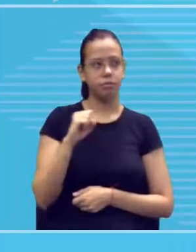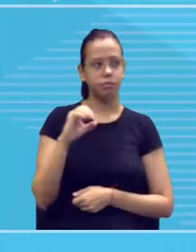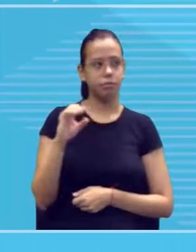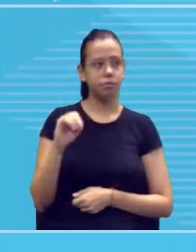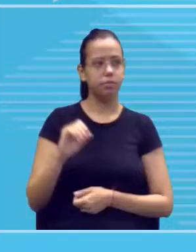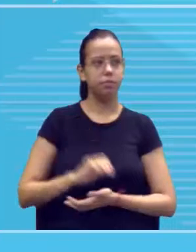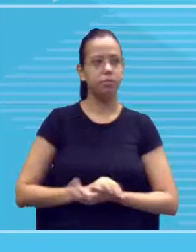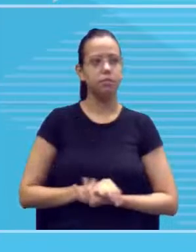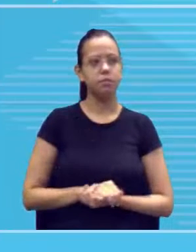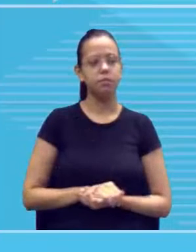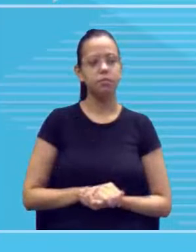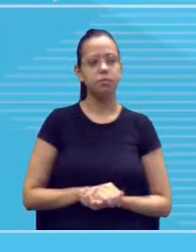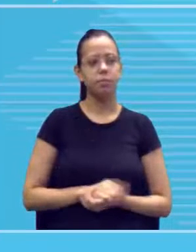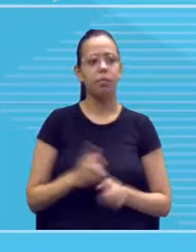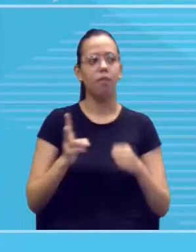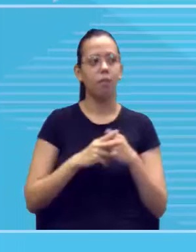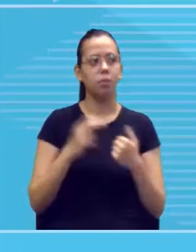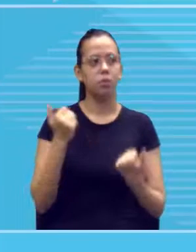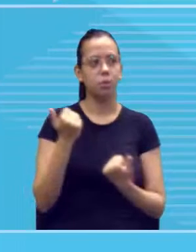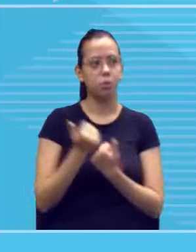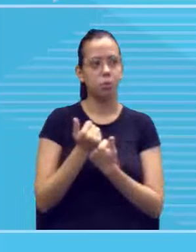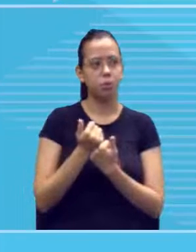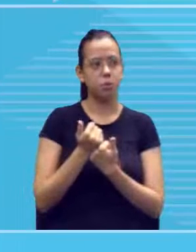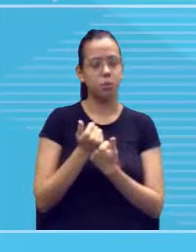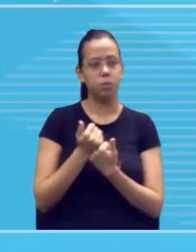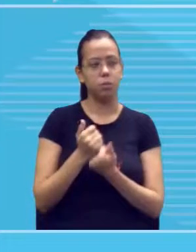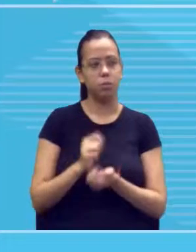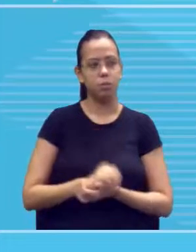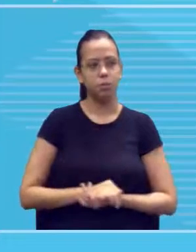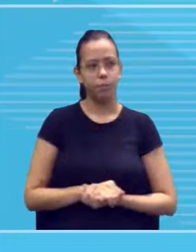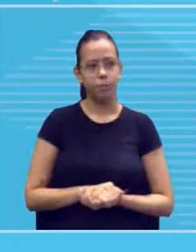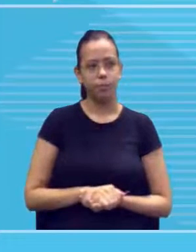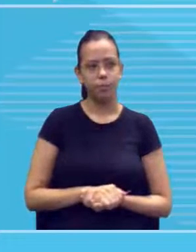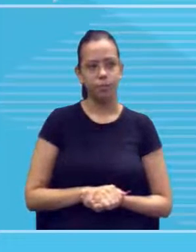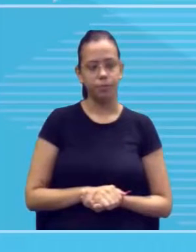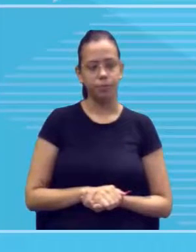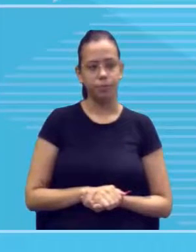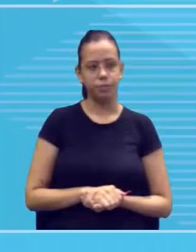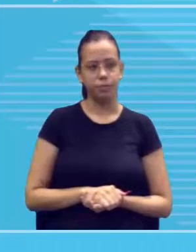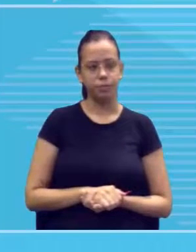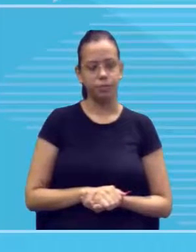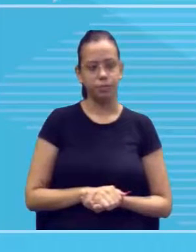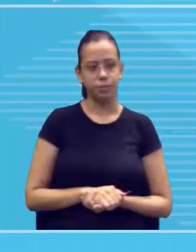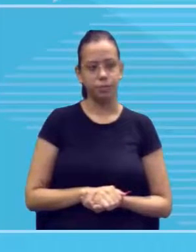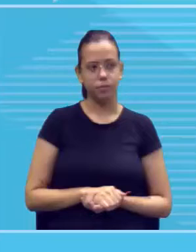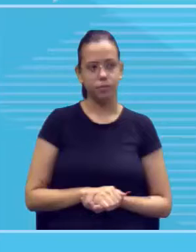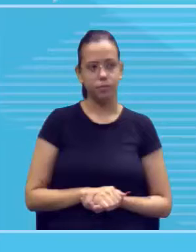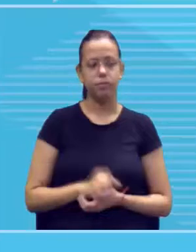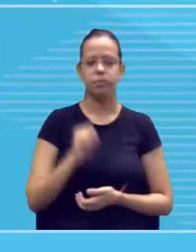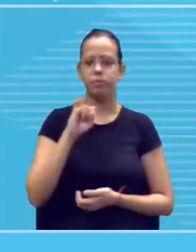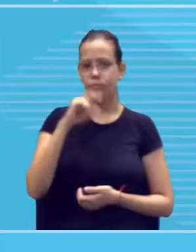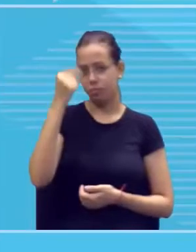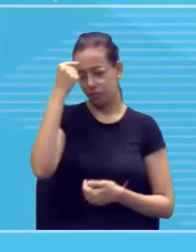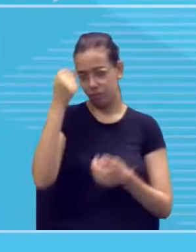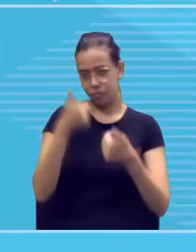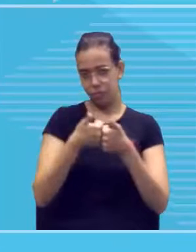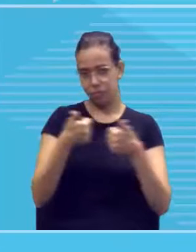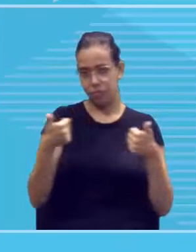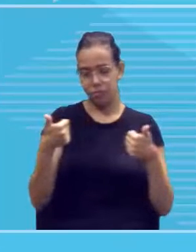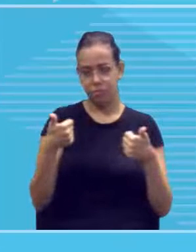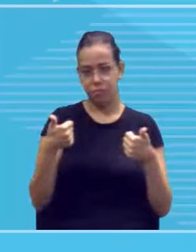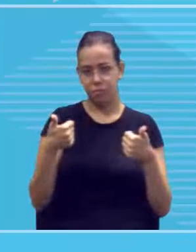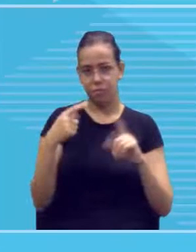o verbs os verbos modais são sempre verbos auxiliares Professor Então se a gente pensar em dividir verbos em